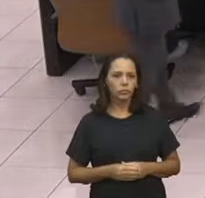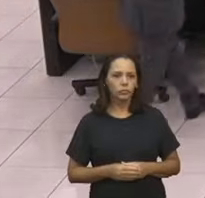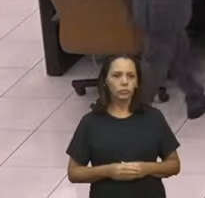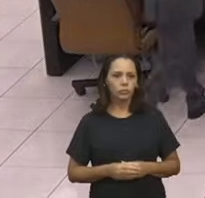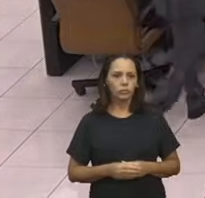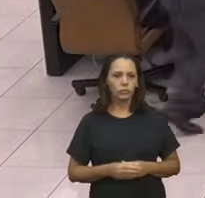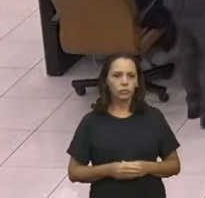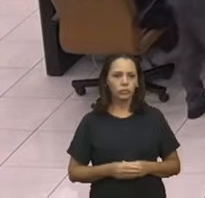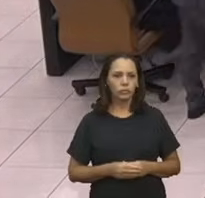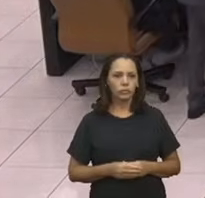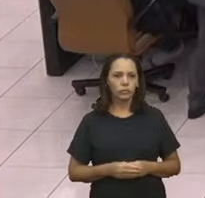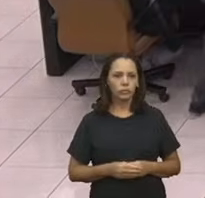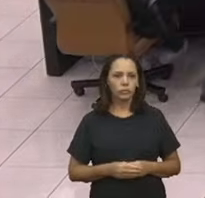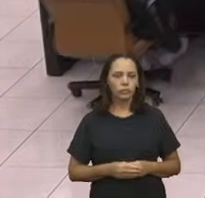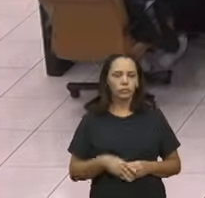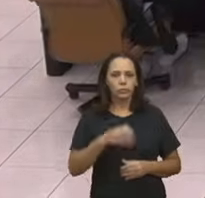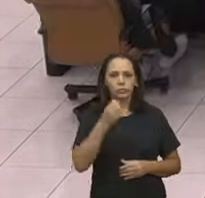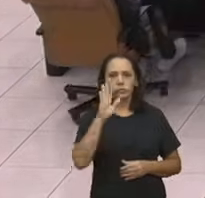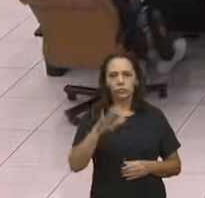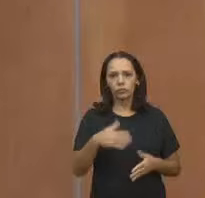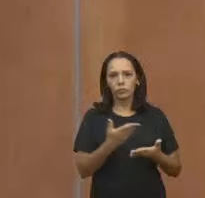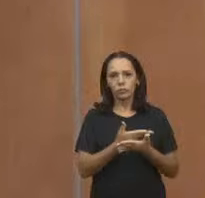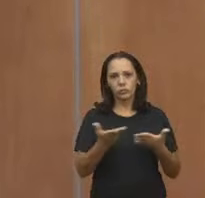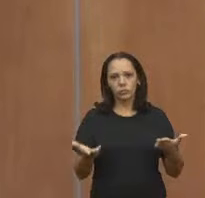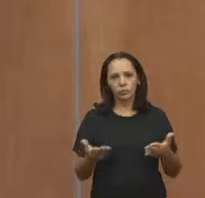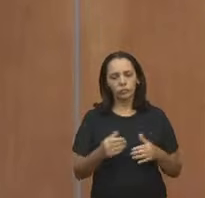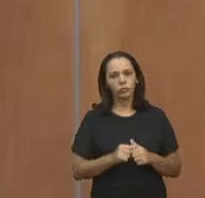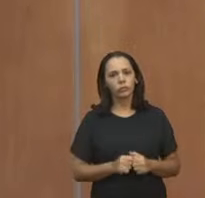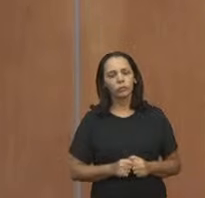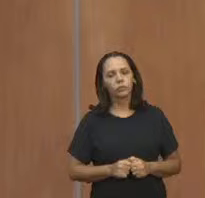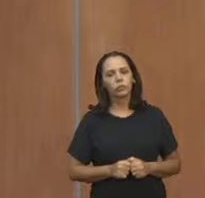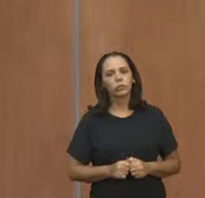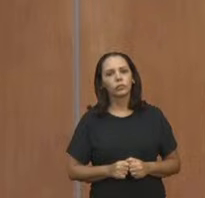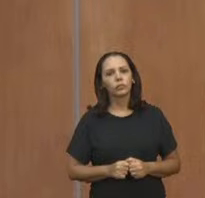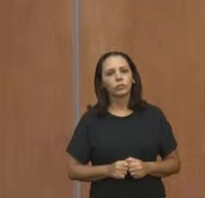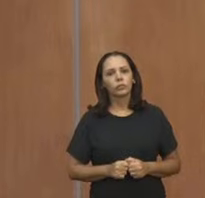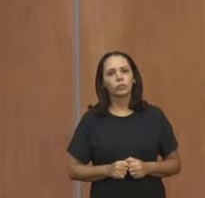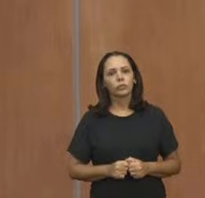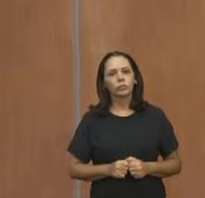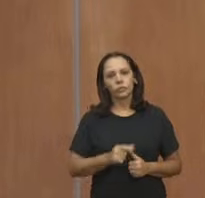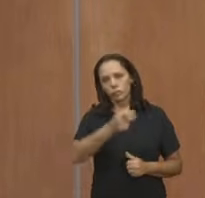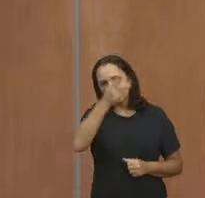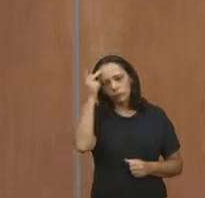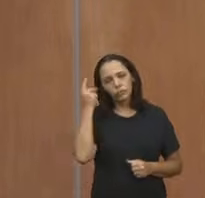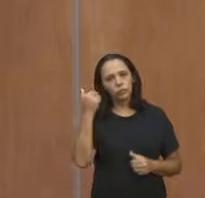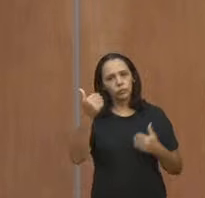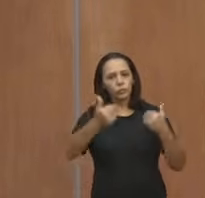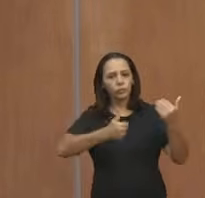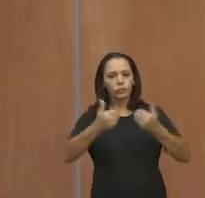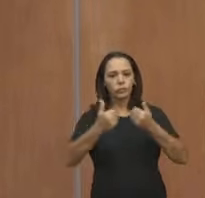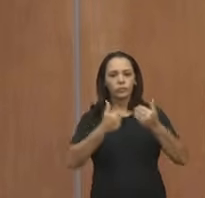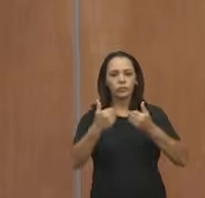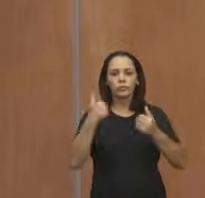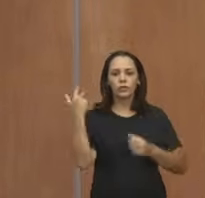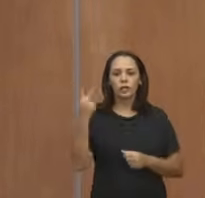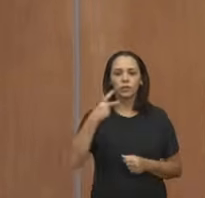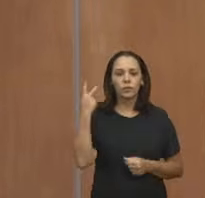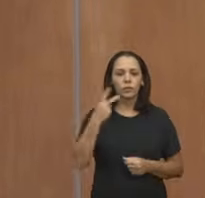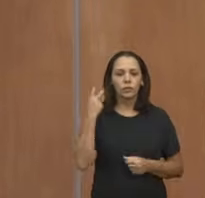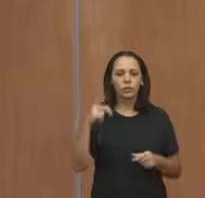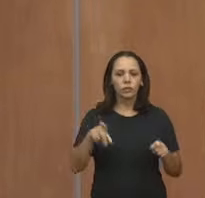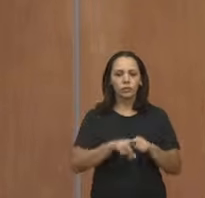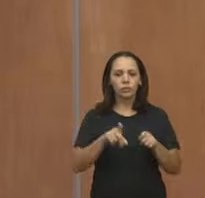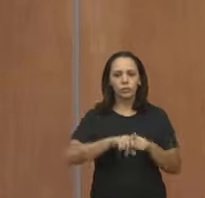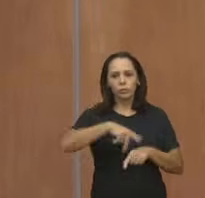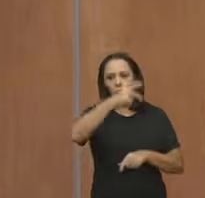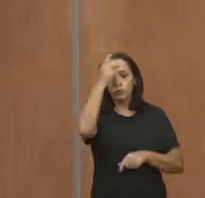Uma boa tarde a todos, senhores vereadores, público presente na galeria